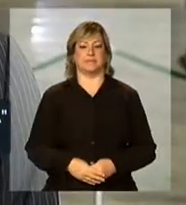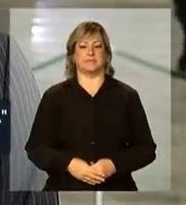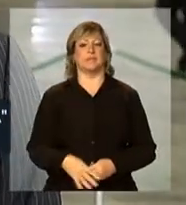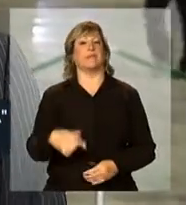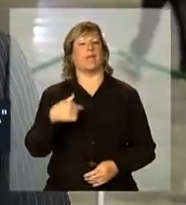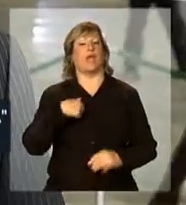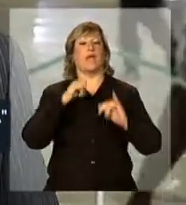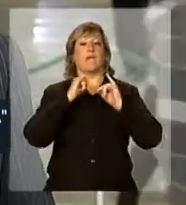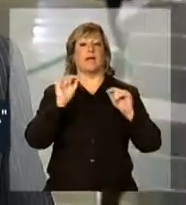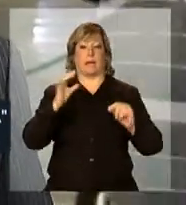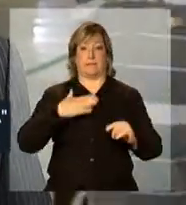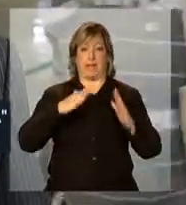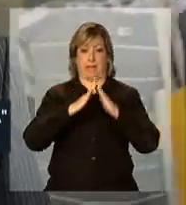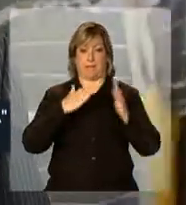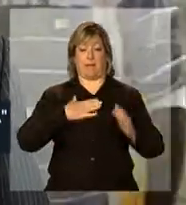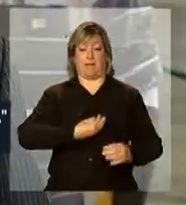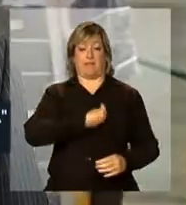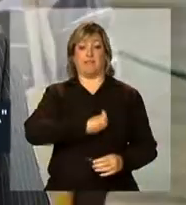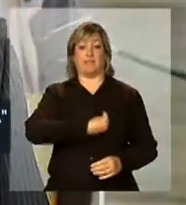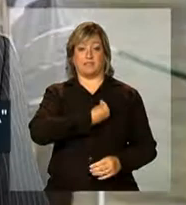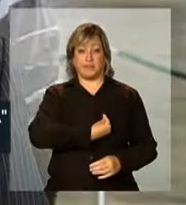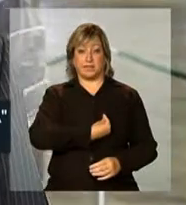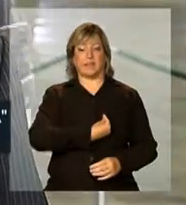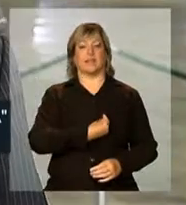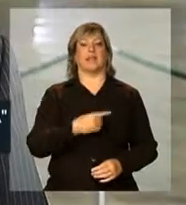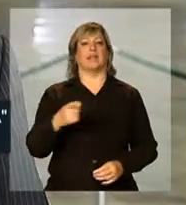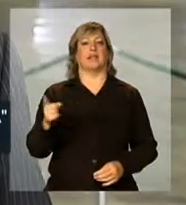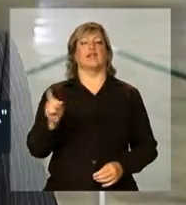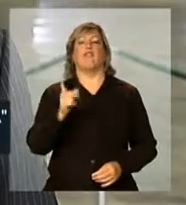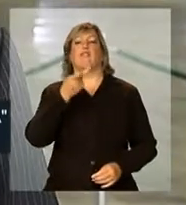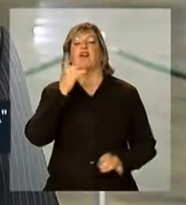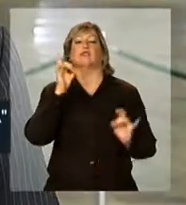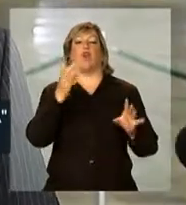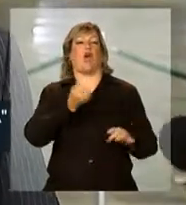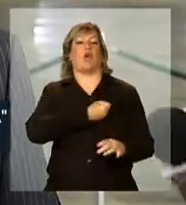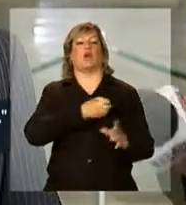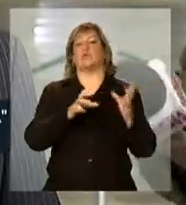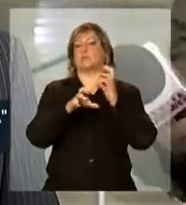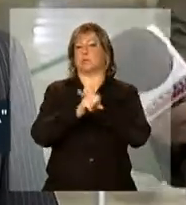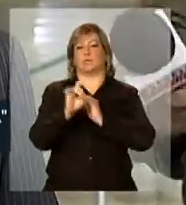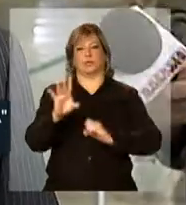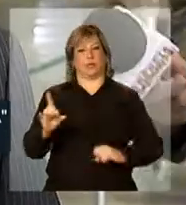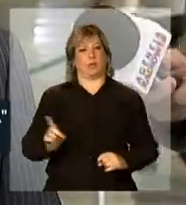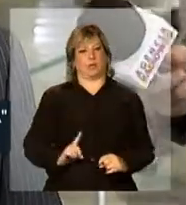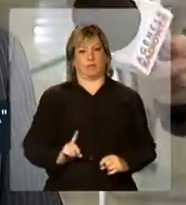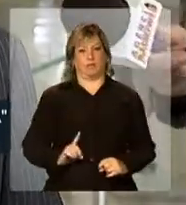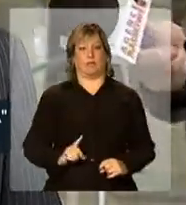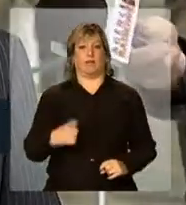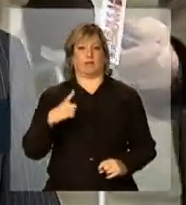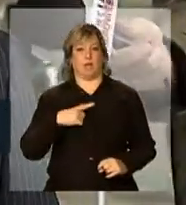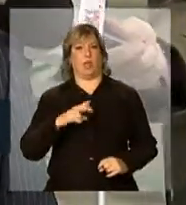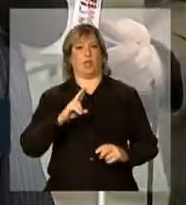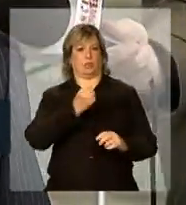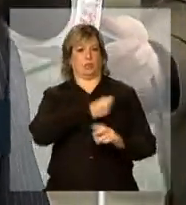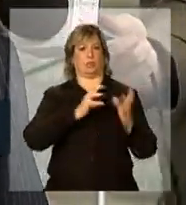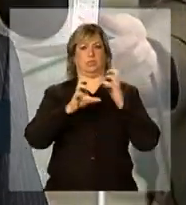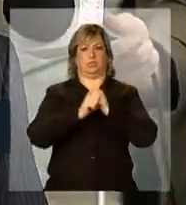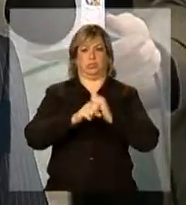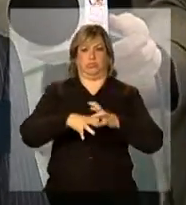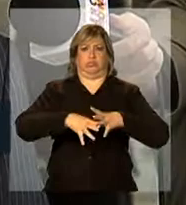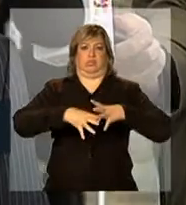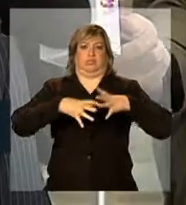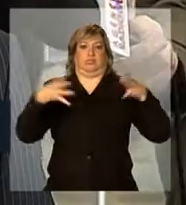eu disse que o Minha Casa Minha Vida não trata só da questão dos números, apesar de serem números